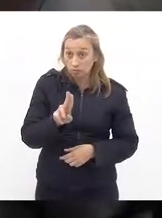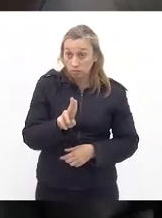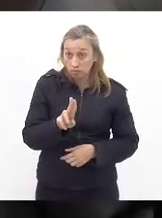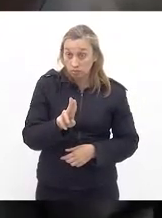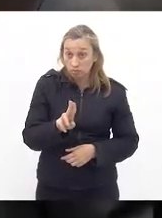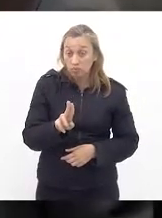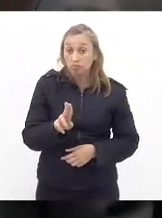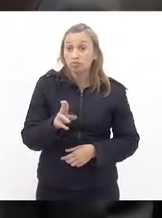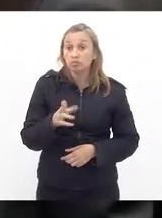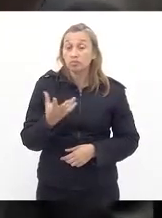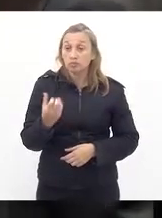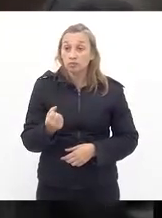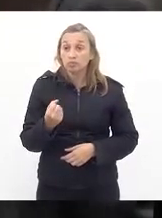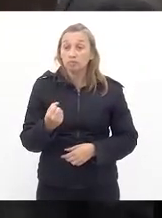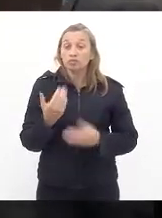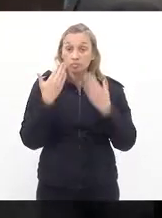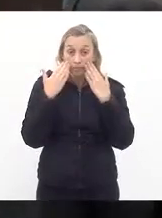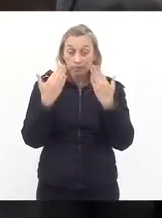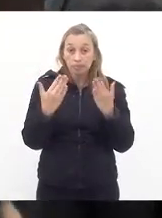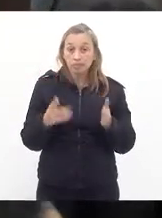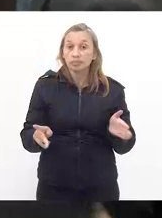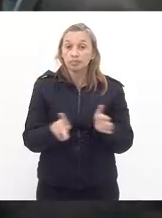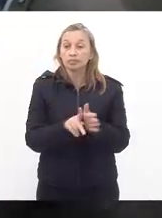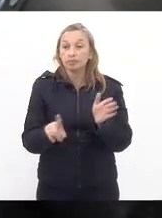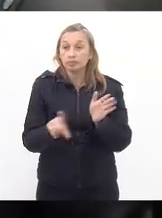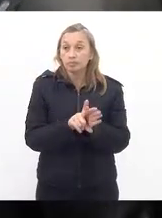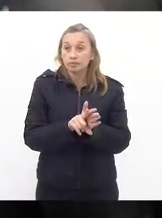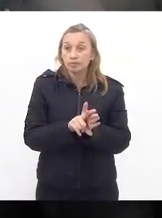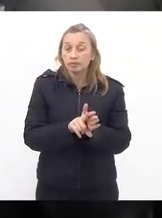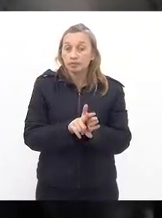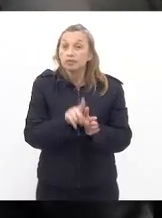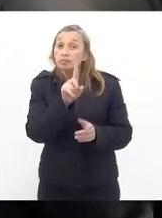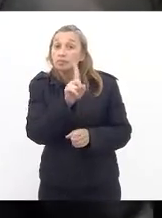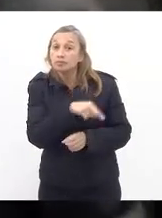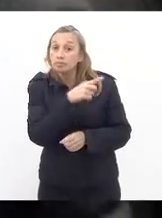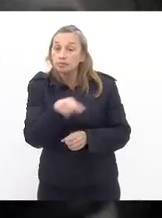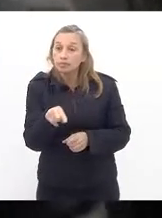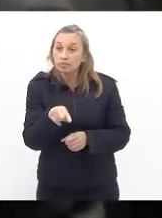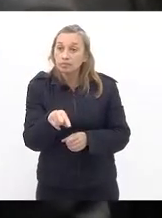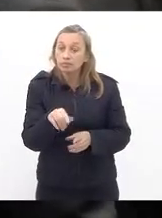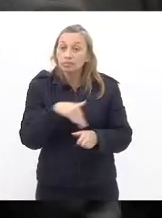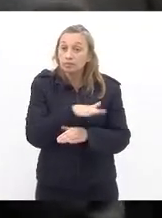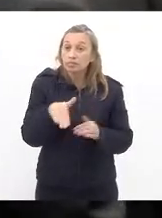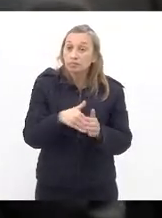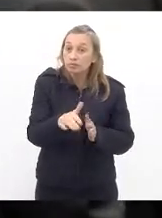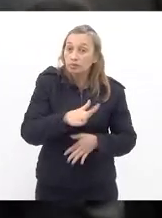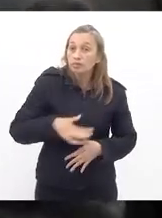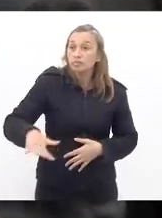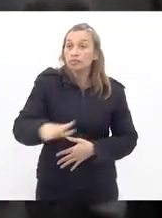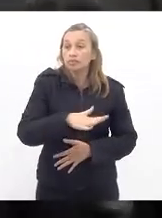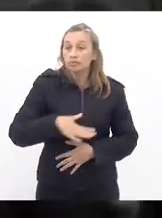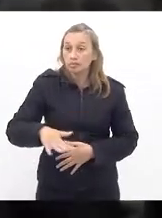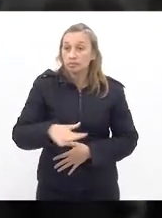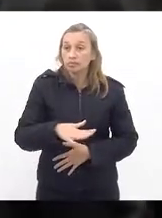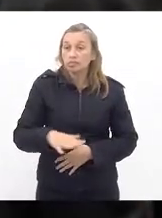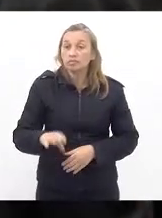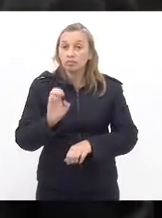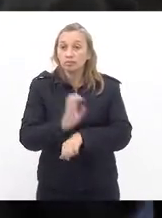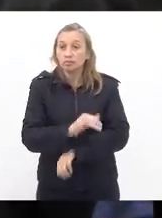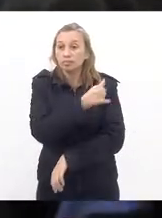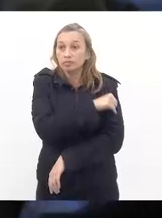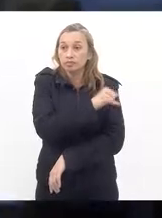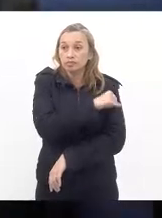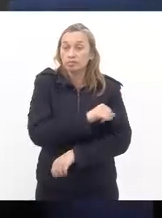prerrogativa que lhes cabe apresenta esse projeto de lei que proíbe em todo o território do Estado